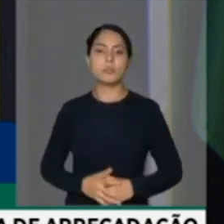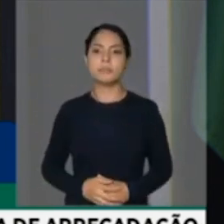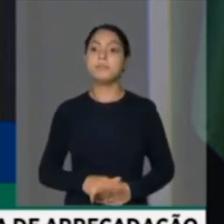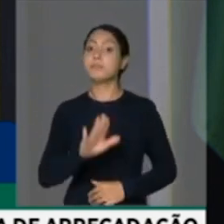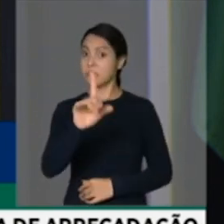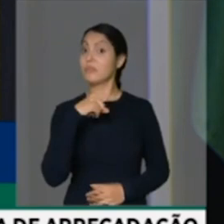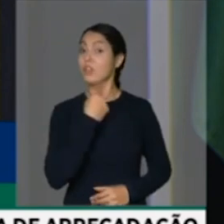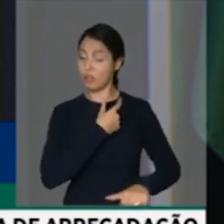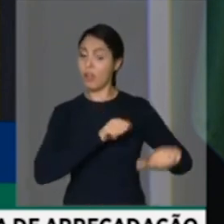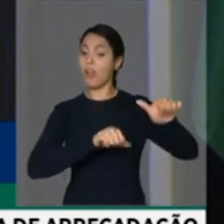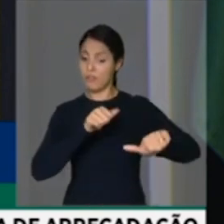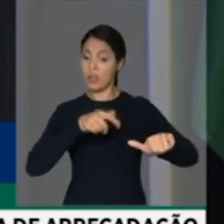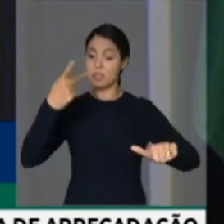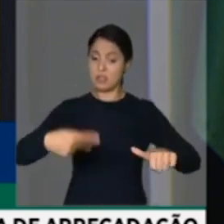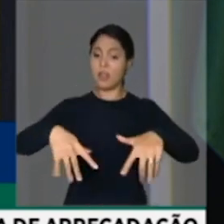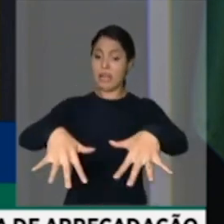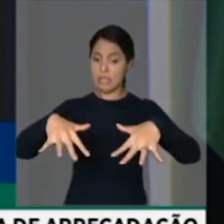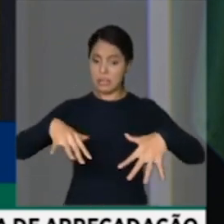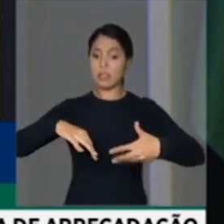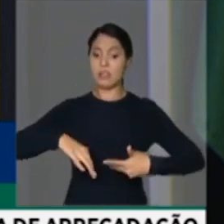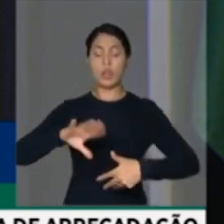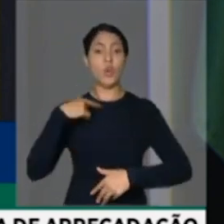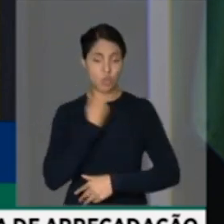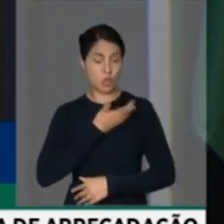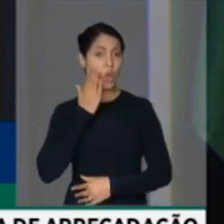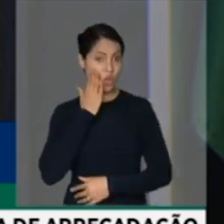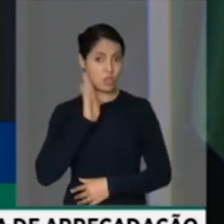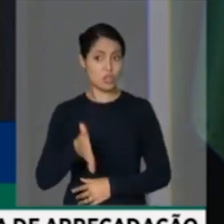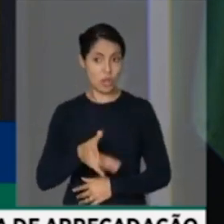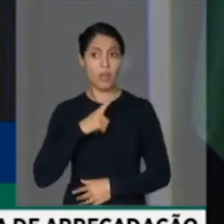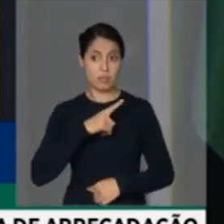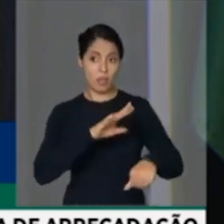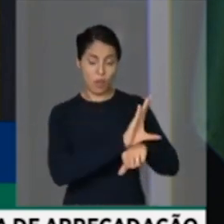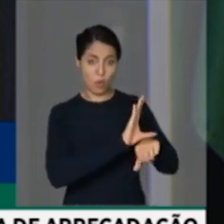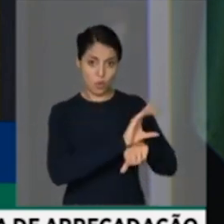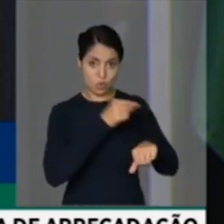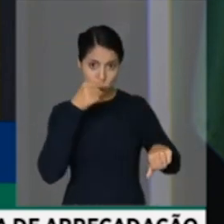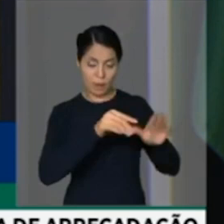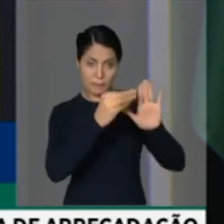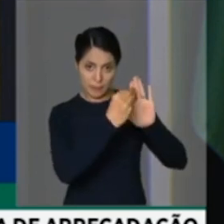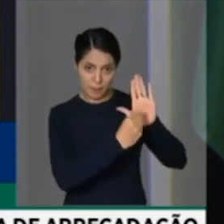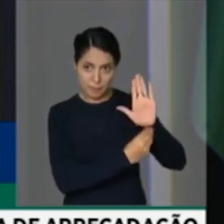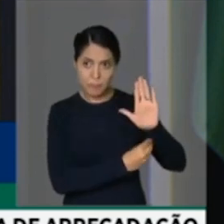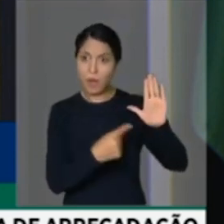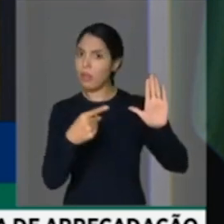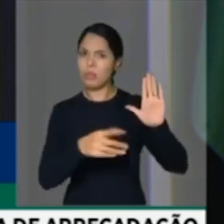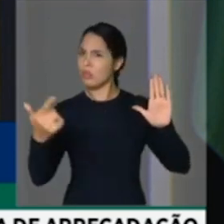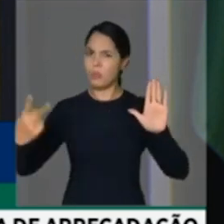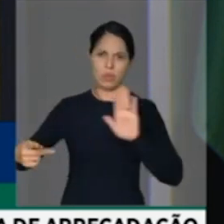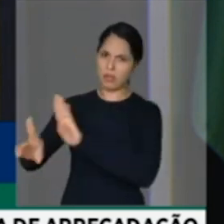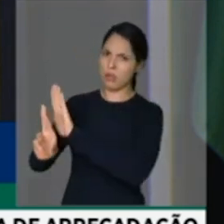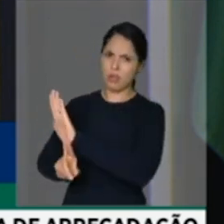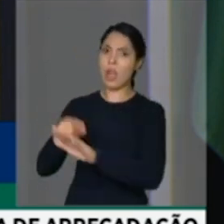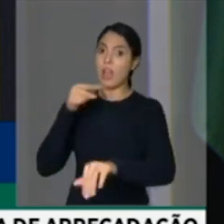vamos analisar diretamente em plenário o que, primeiro, a gente já tem um questionamento constitucional sobre isso. A Constituição define, não é o regimento interno, é